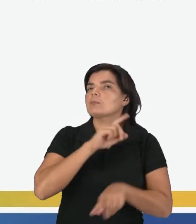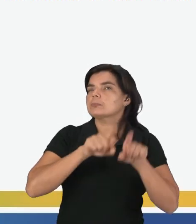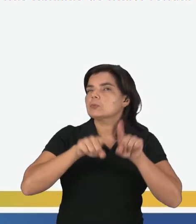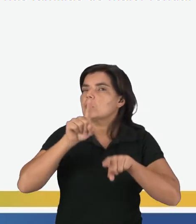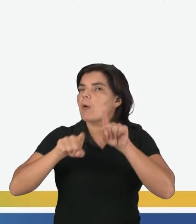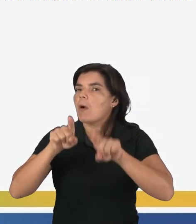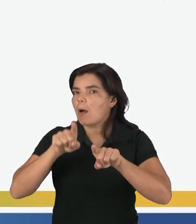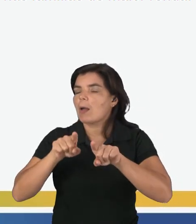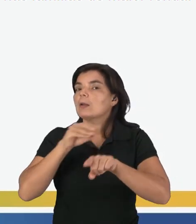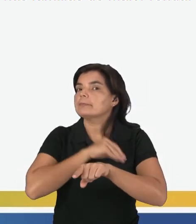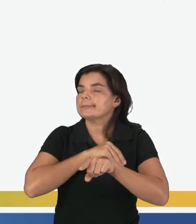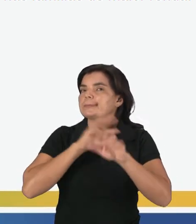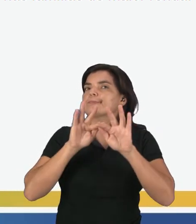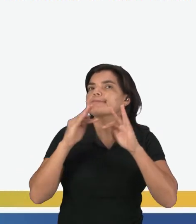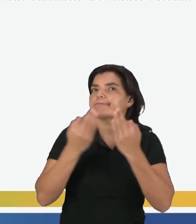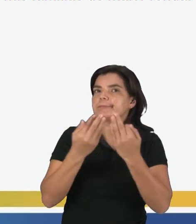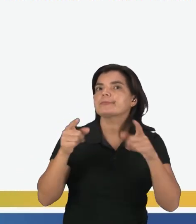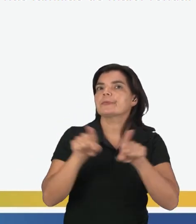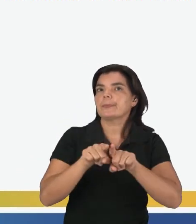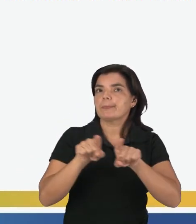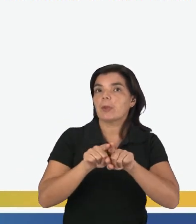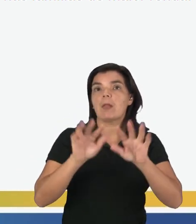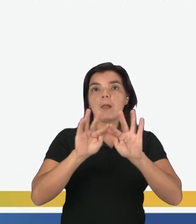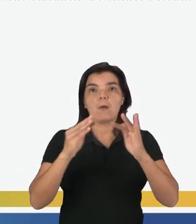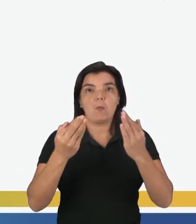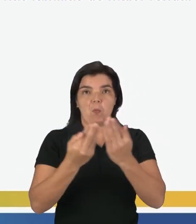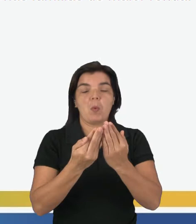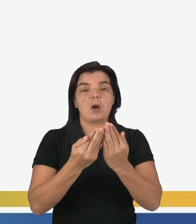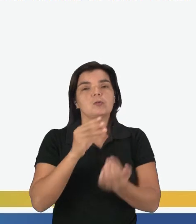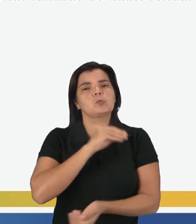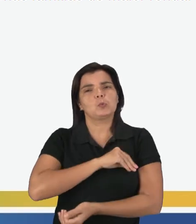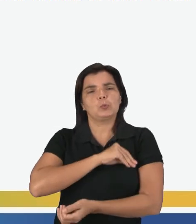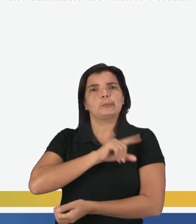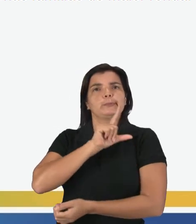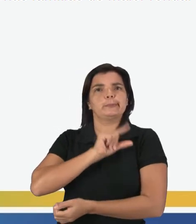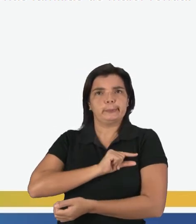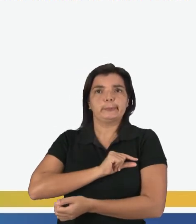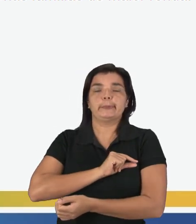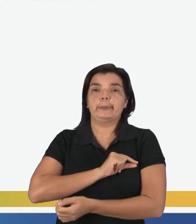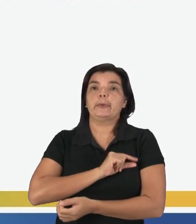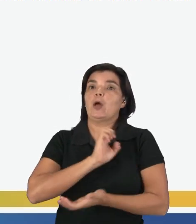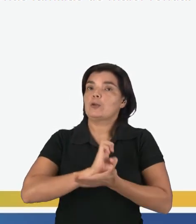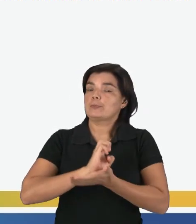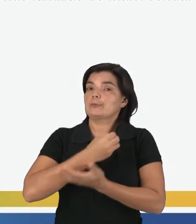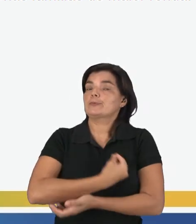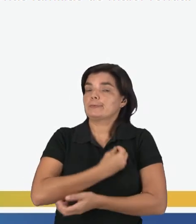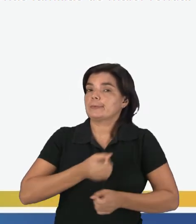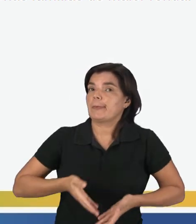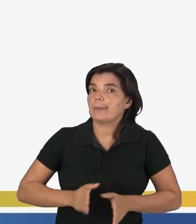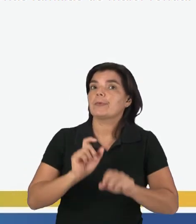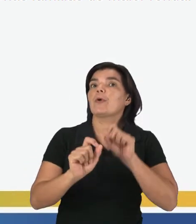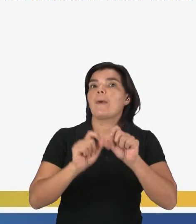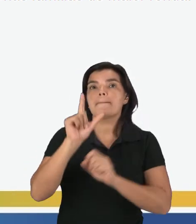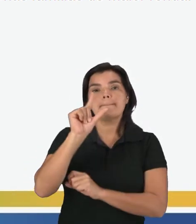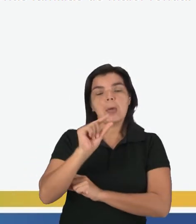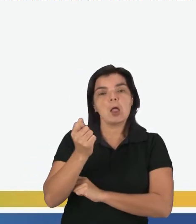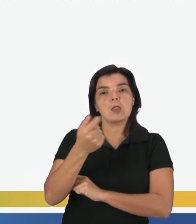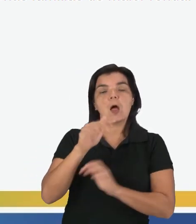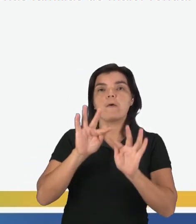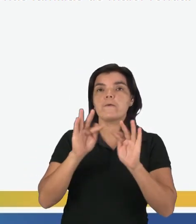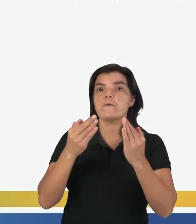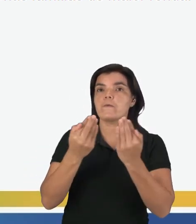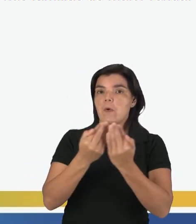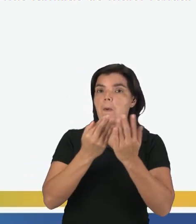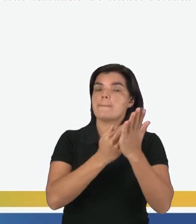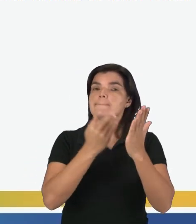varia conforme a renda familiar. Nas famílias de baixa renda, a esperança de vida ao nascer é menor que nas famílias